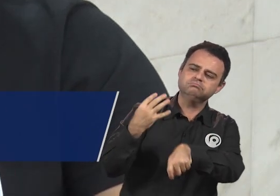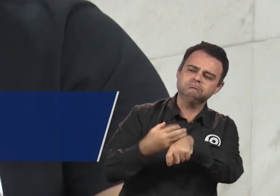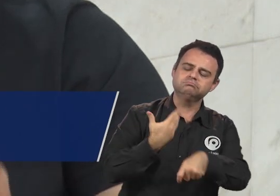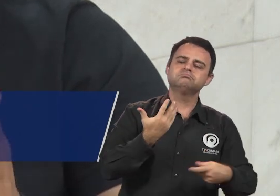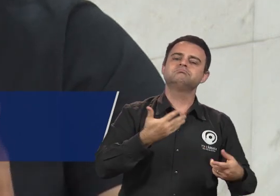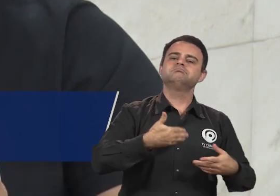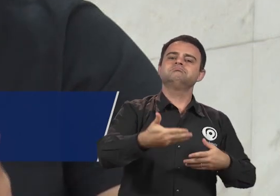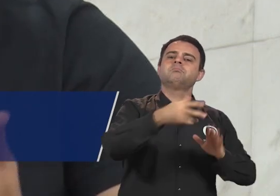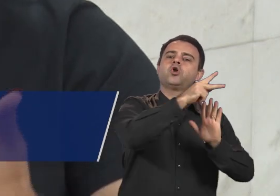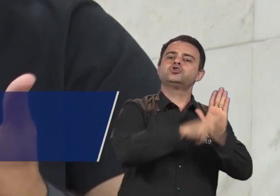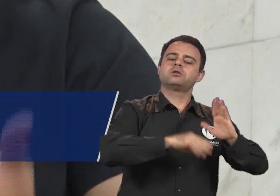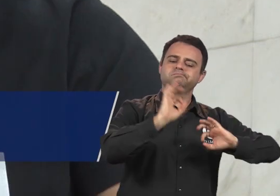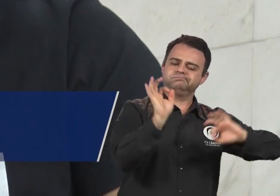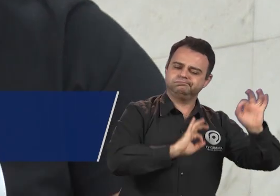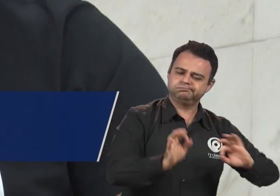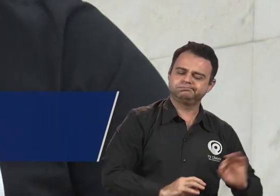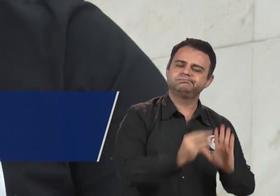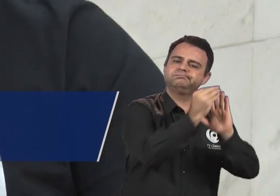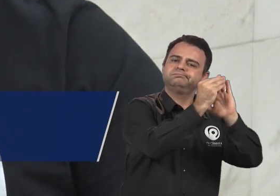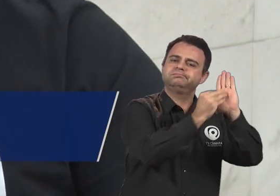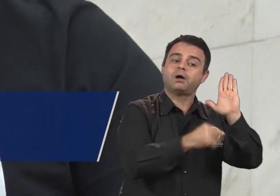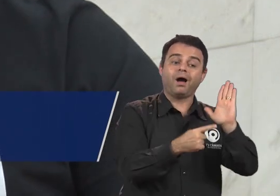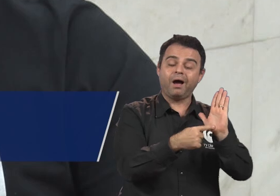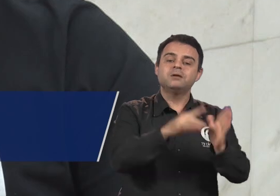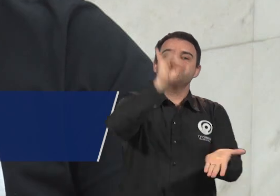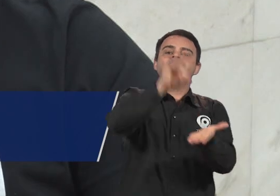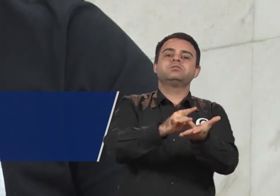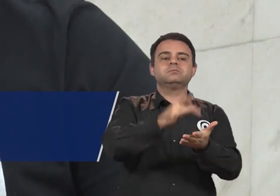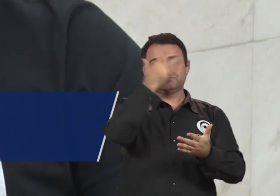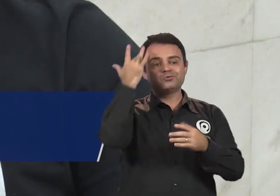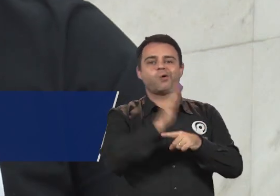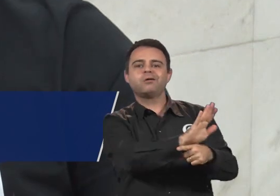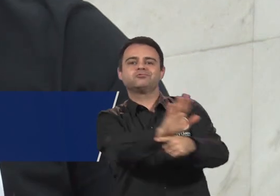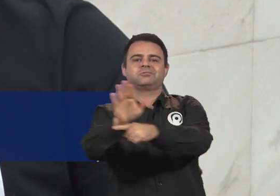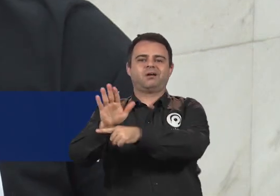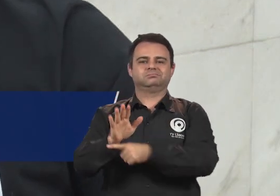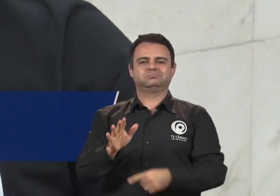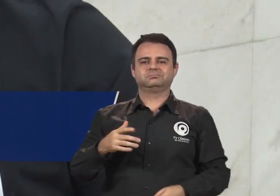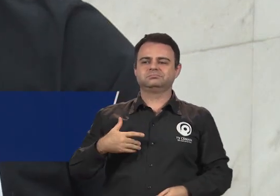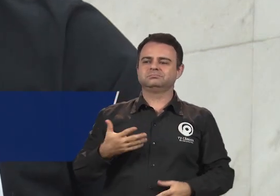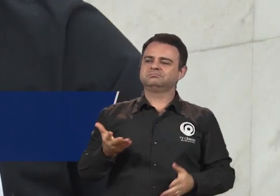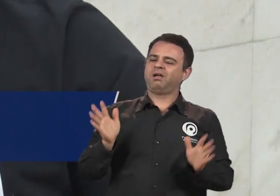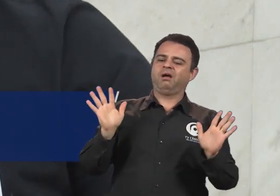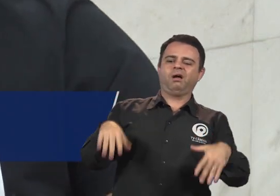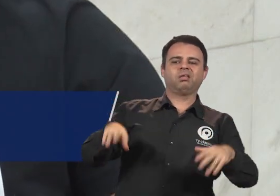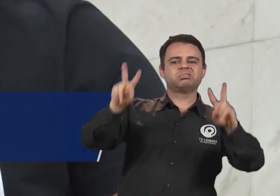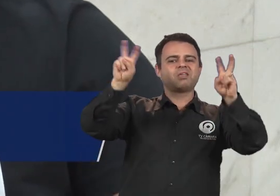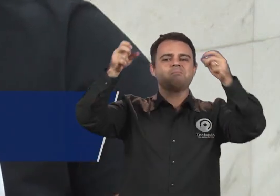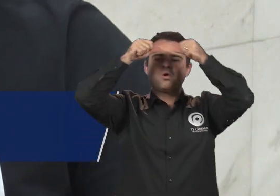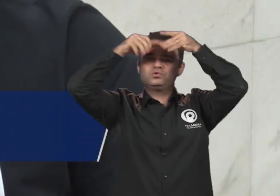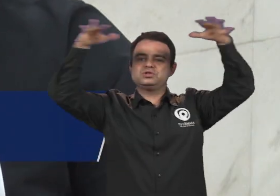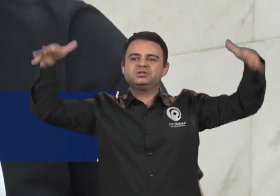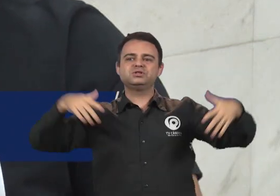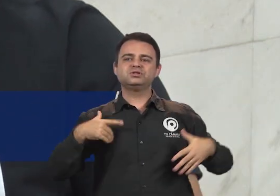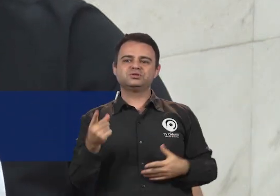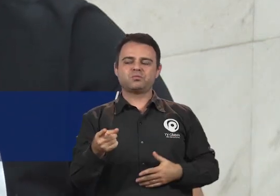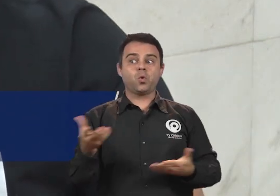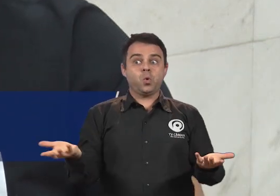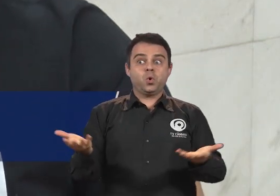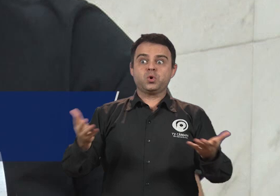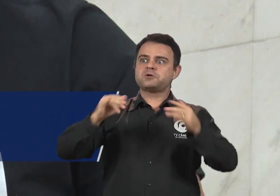fato, impacte as pessoas. Não é fazer simplesmente por política. Estou aqui ajudando uma classe